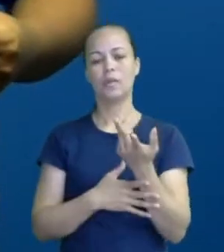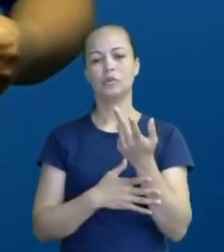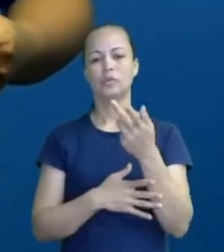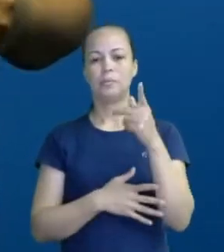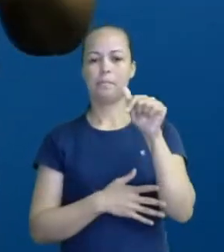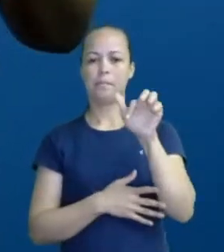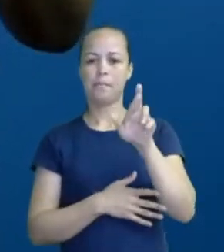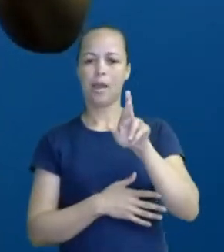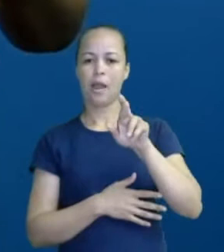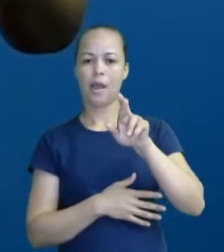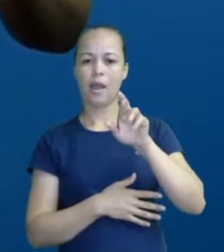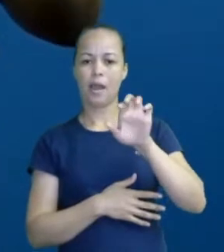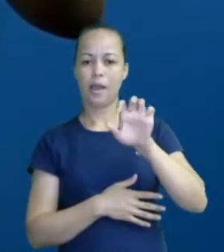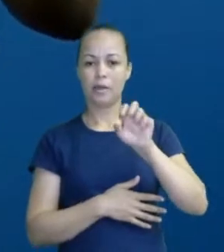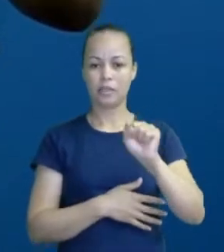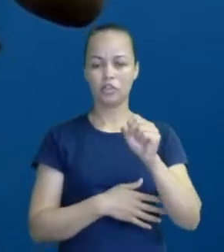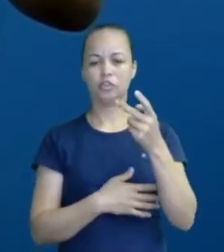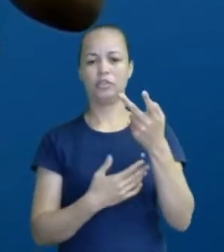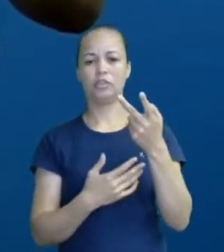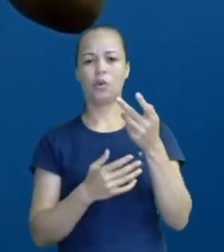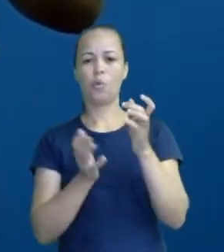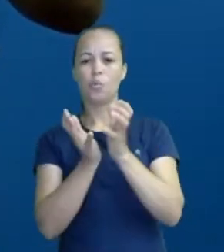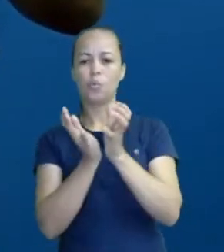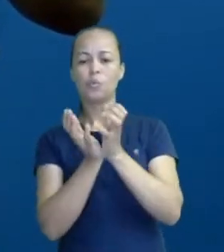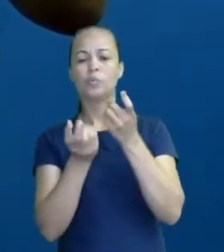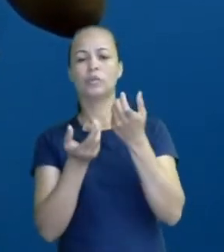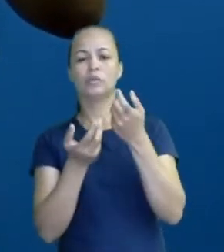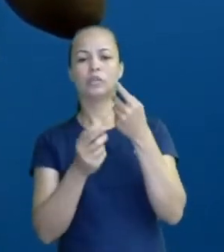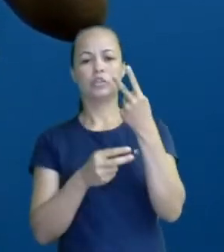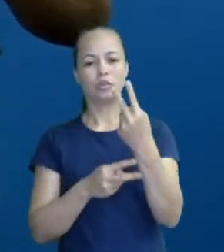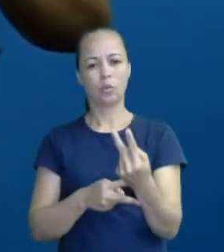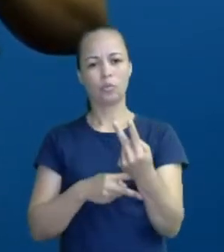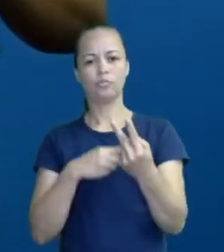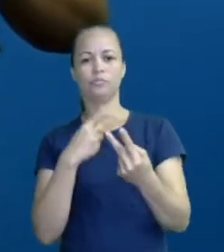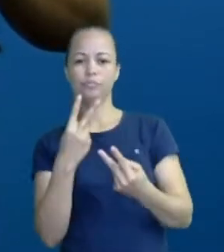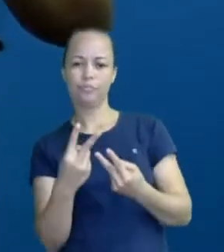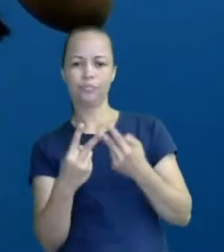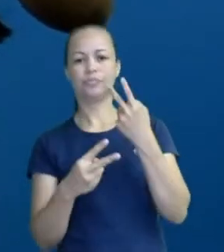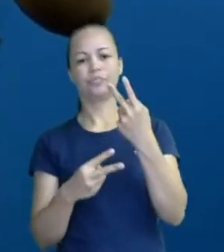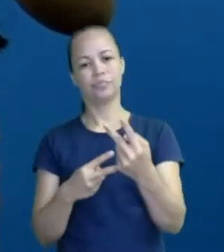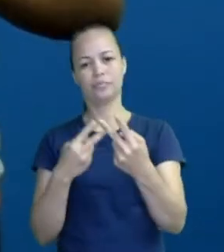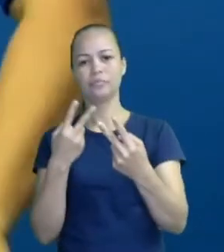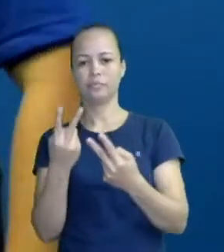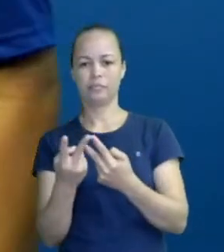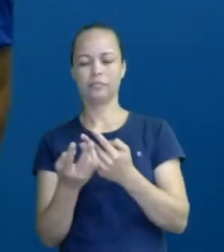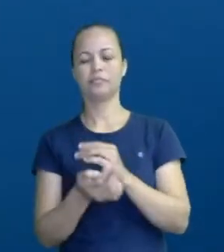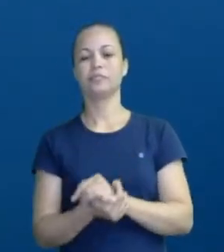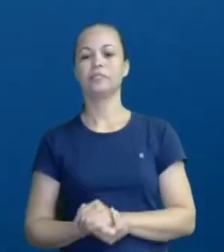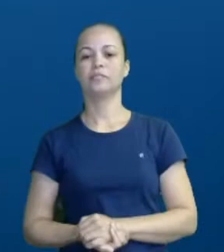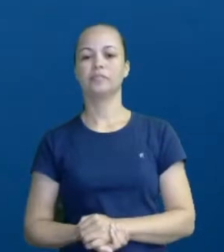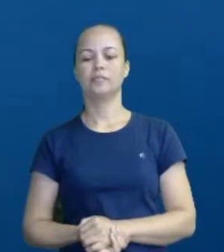que são um conjuntinho formado ó, de 2 em 2, tá?